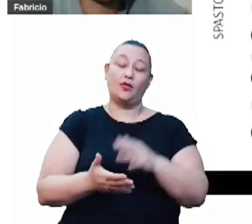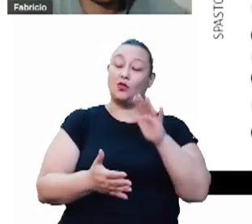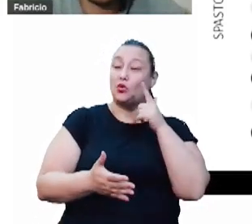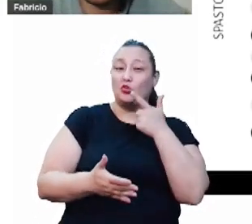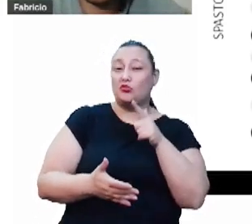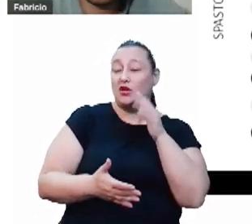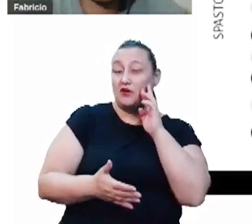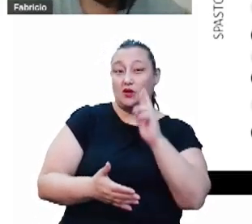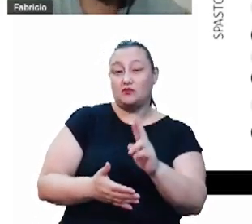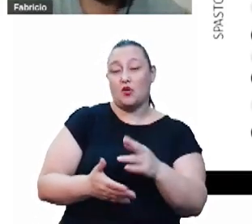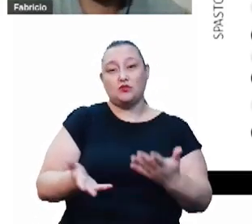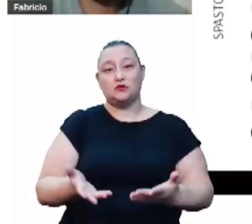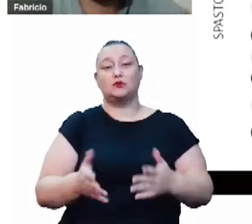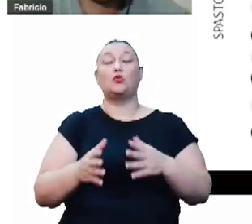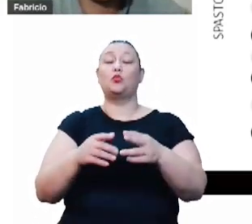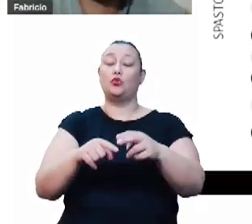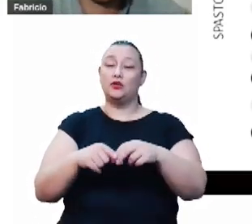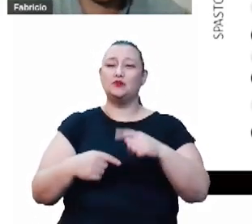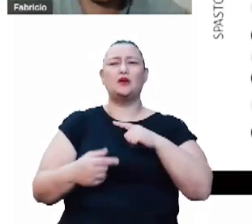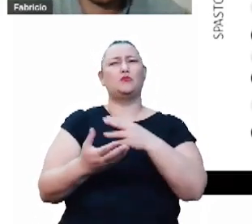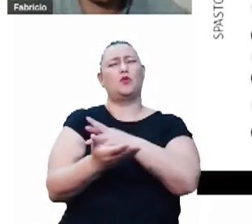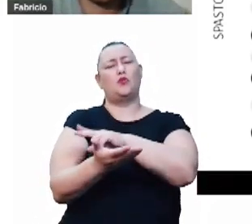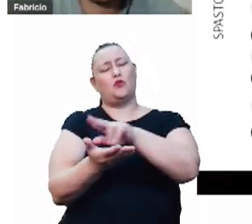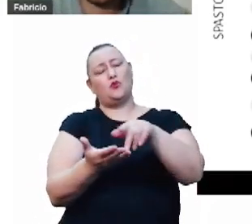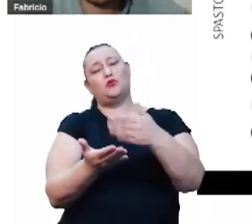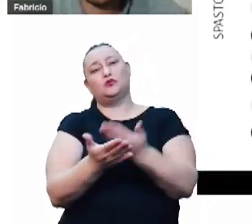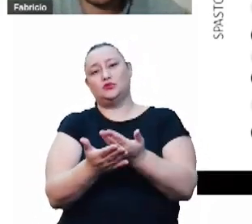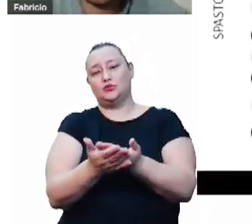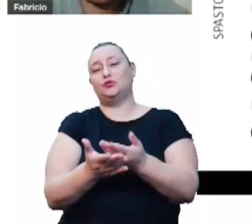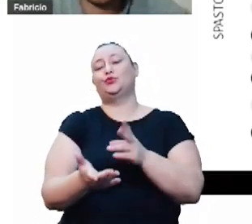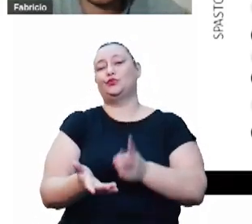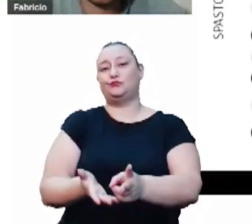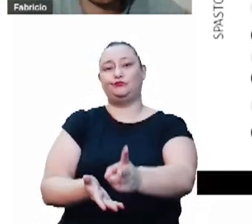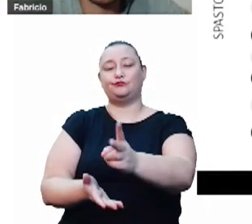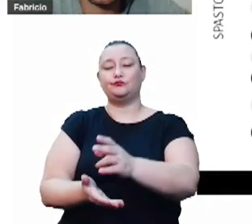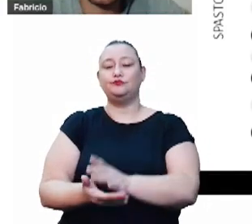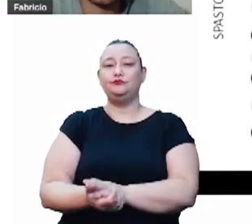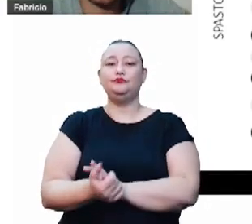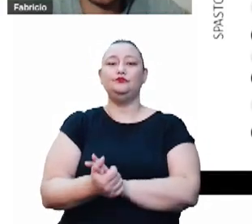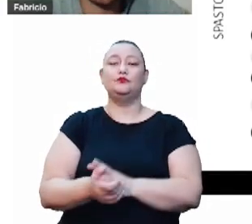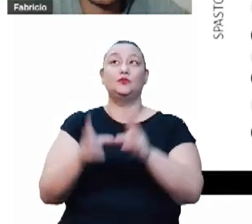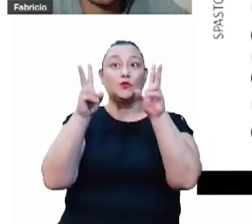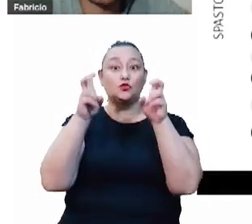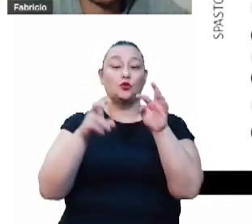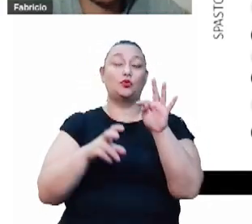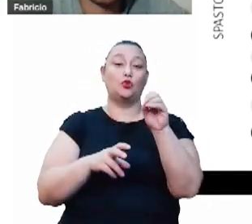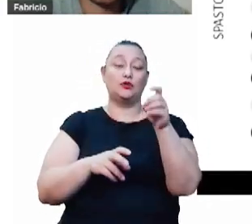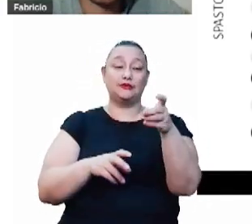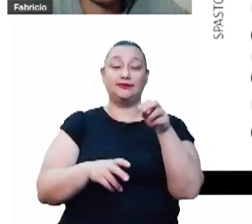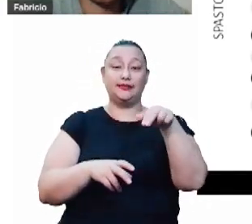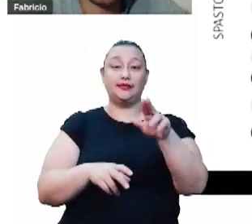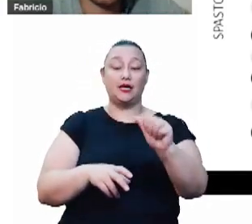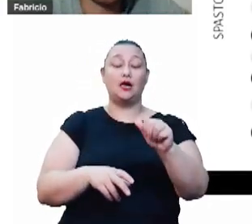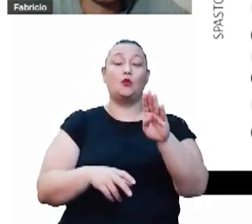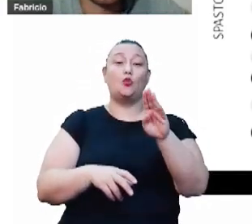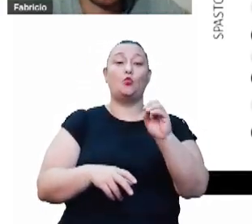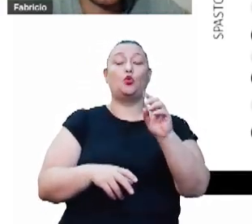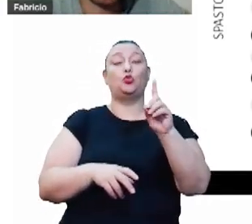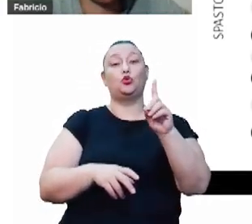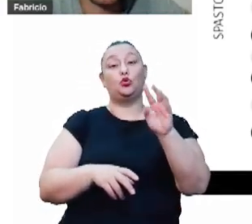Então, como não tem tantos estudos ainda, né, sobre toxina botulínica, esse estudo vai dar